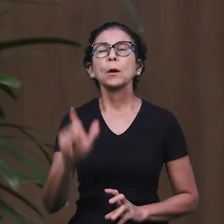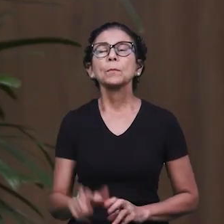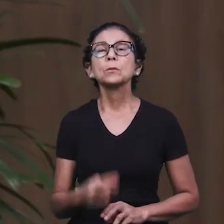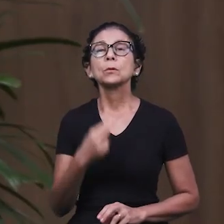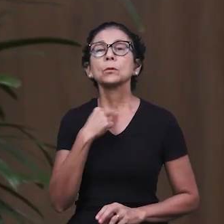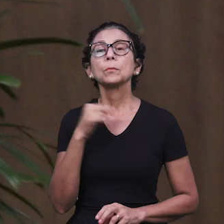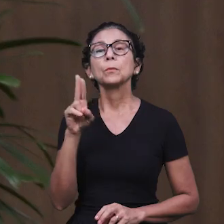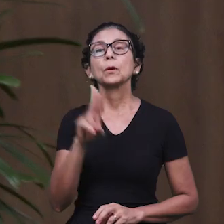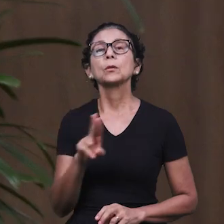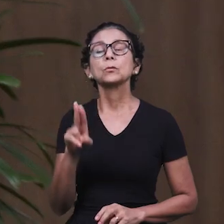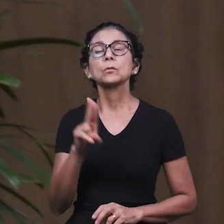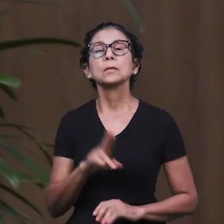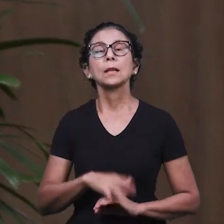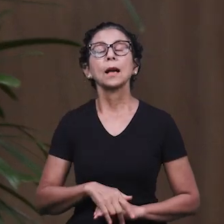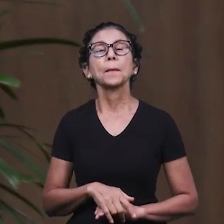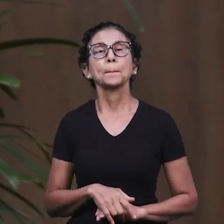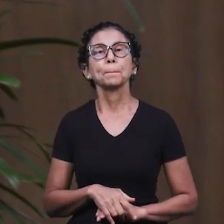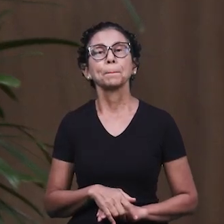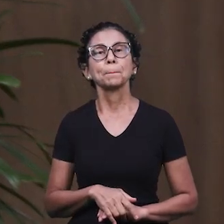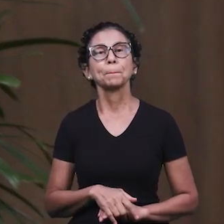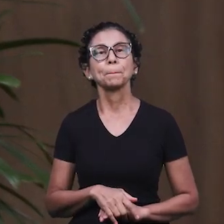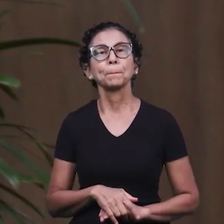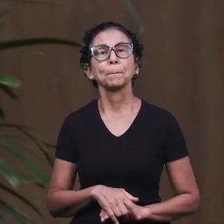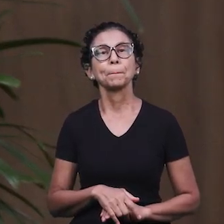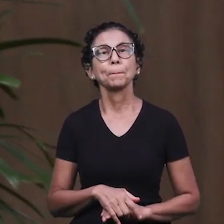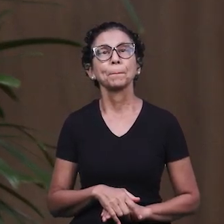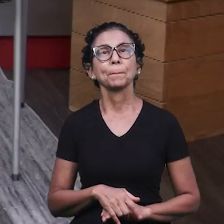Existem riscos e algumas pessoas que não podem fazer?